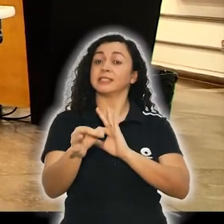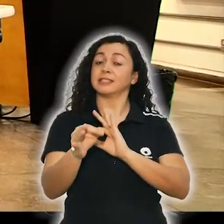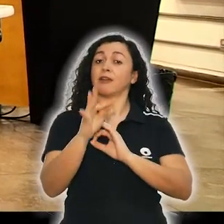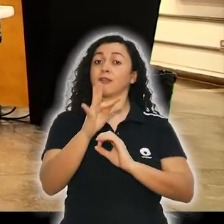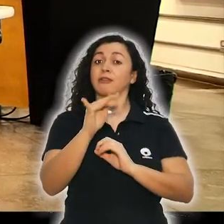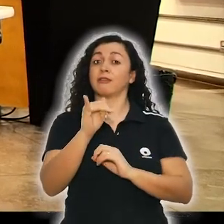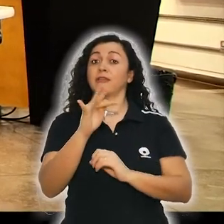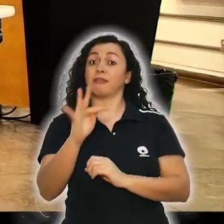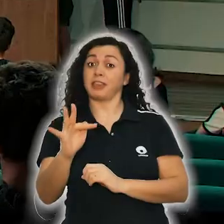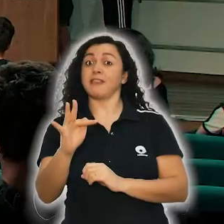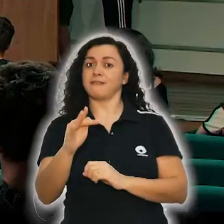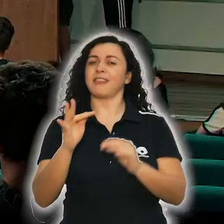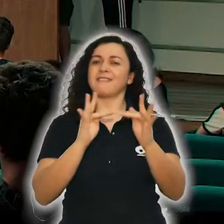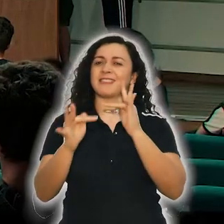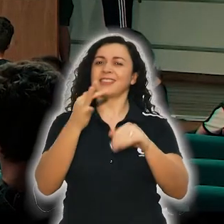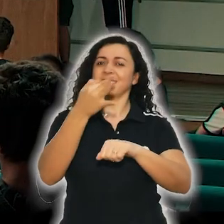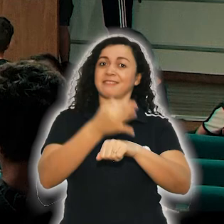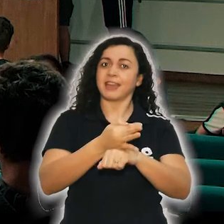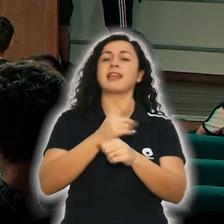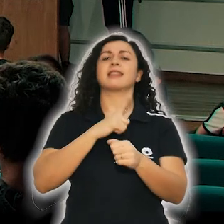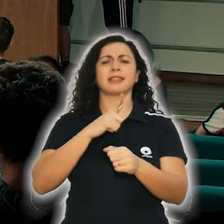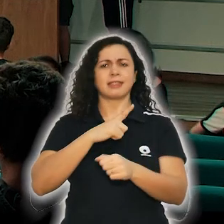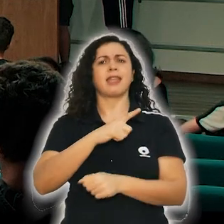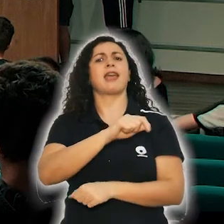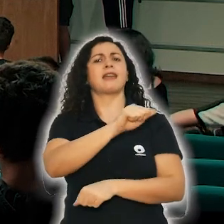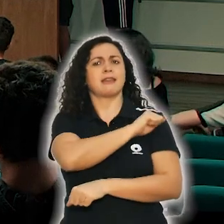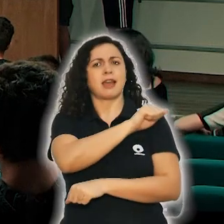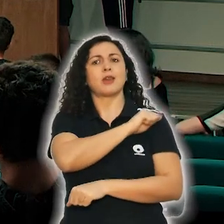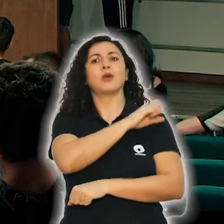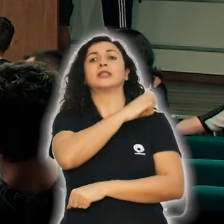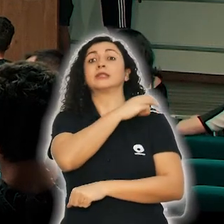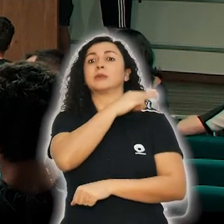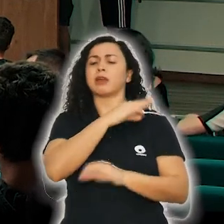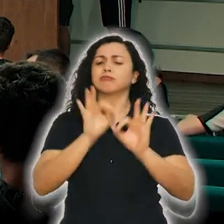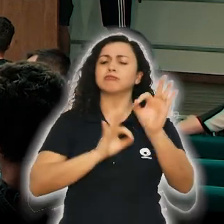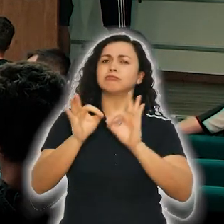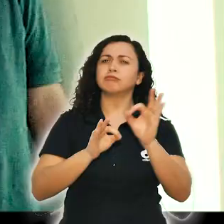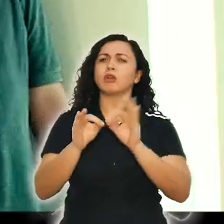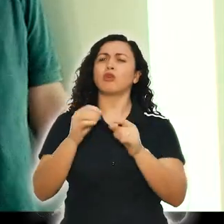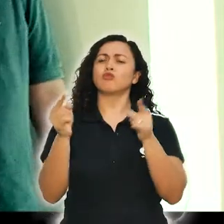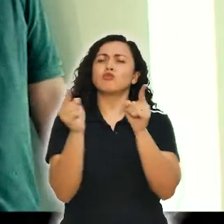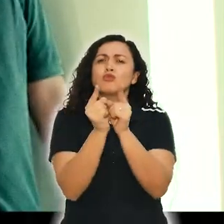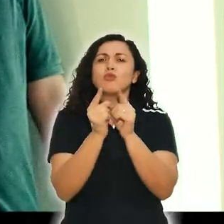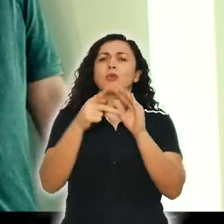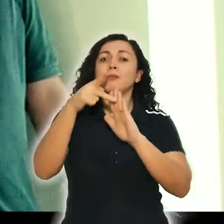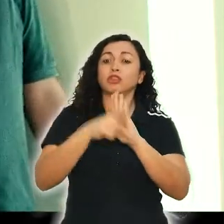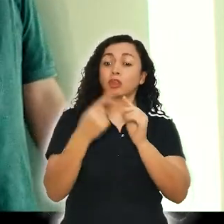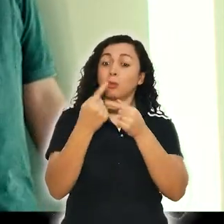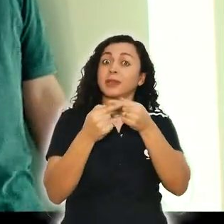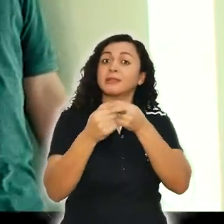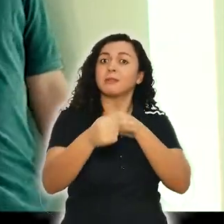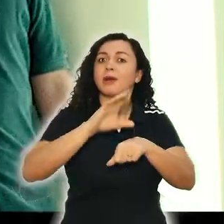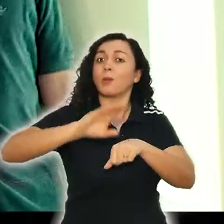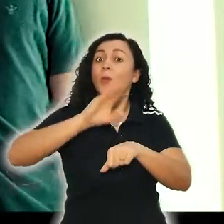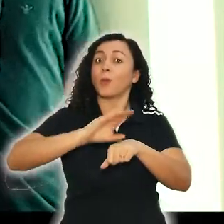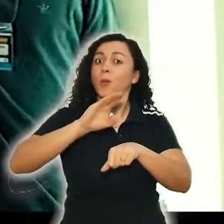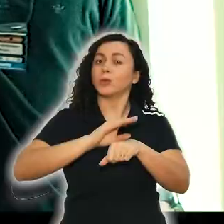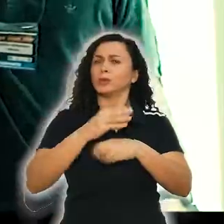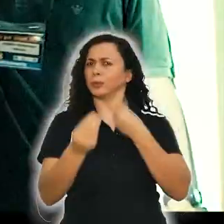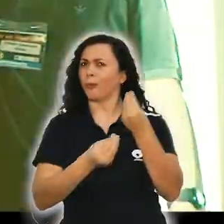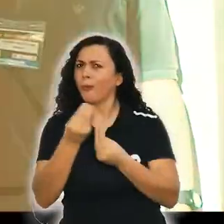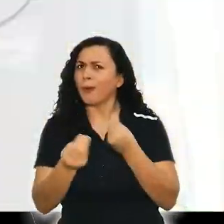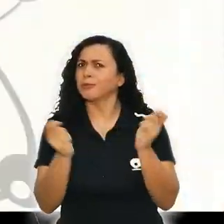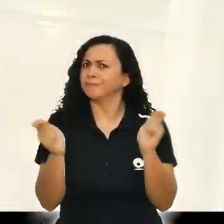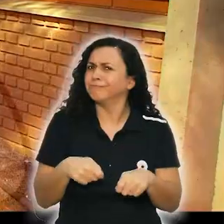nas Férias, o FIF, estudantes de ensino médio desenvolvem mini projetos em apenas uma semana de curso. Como